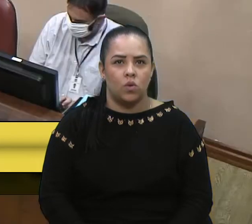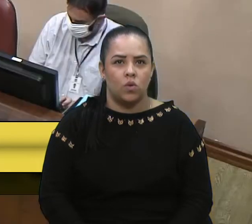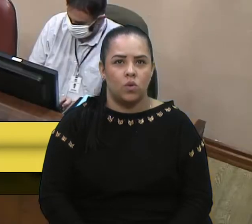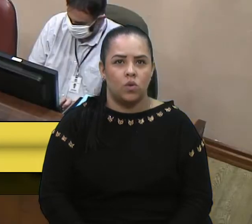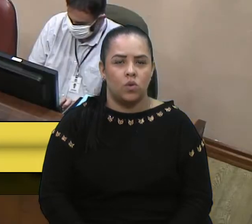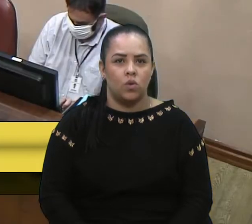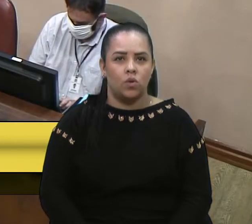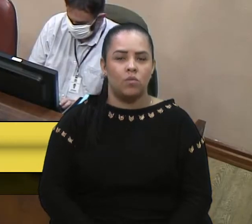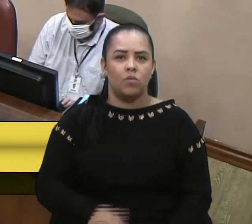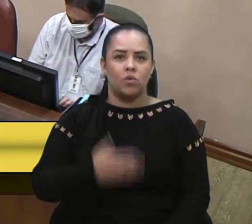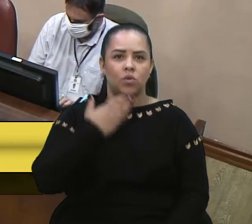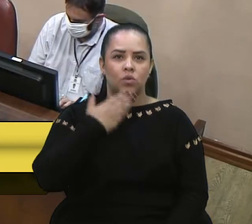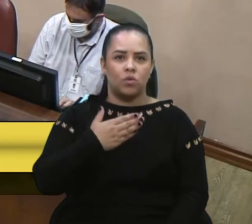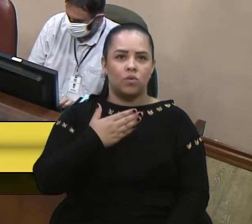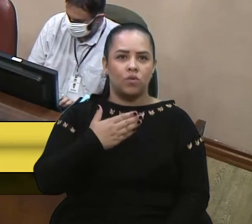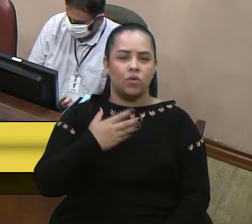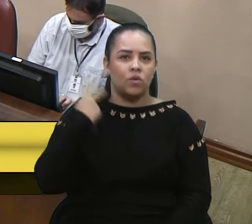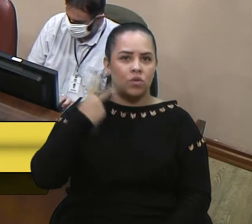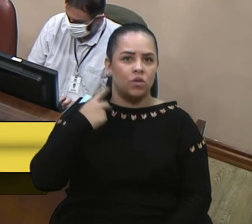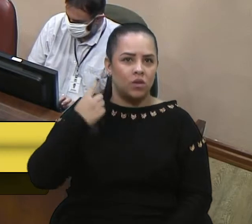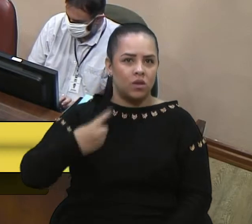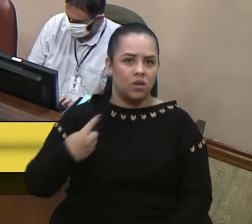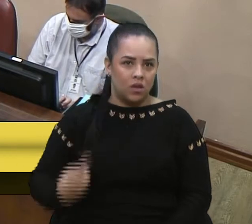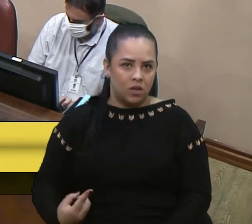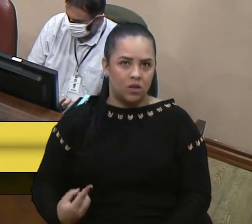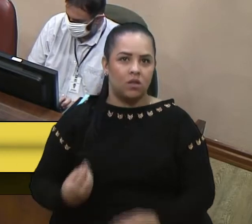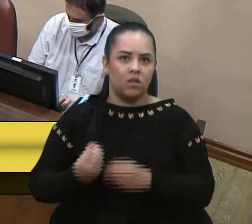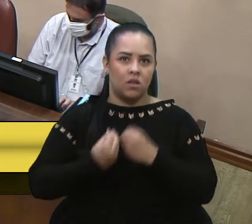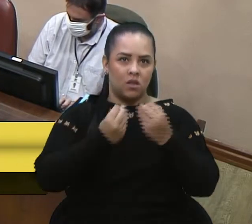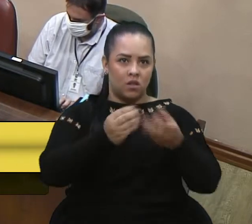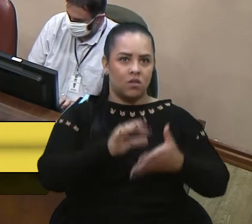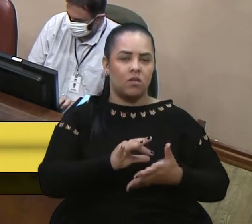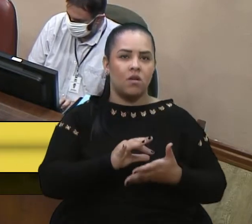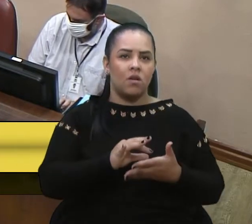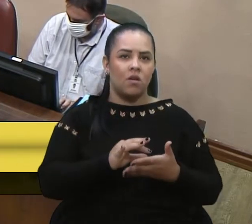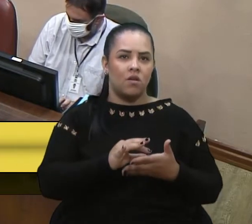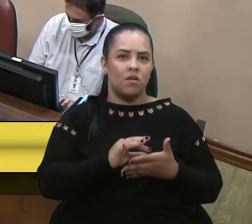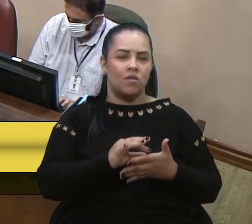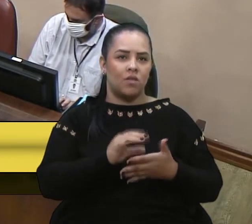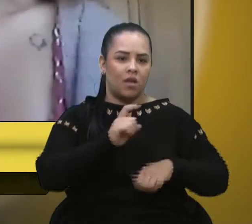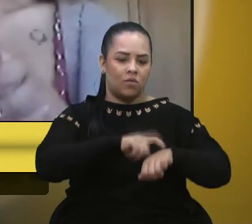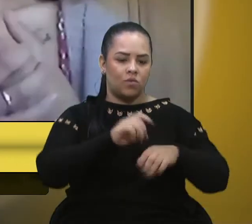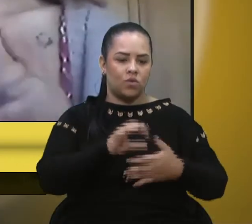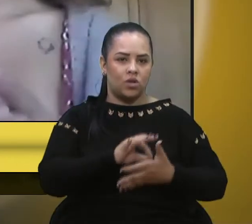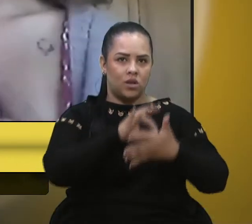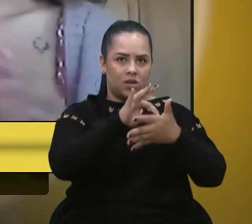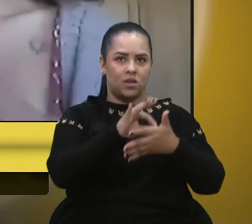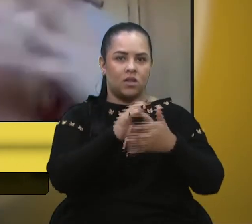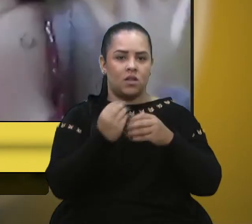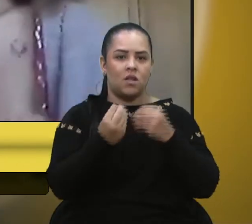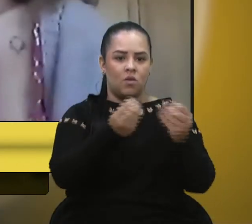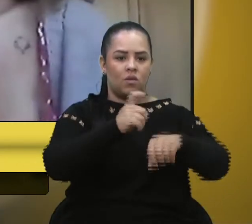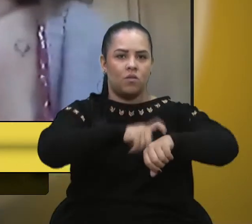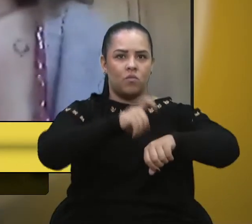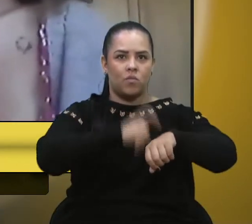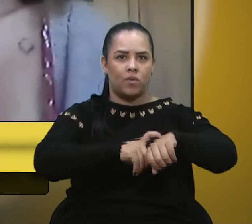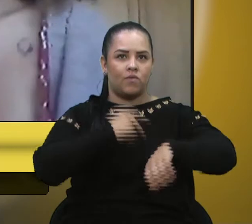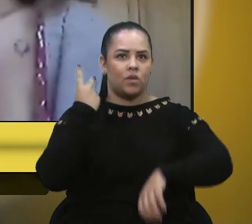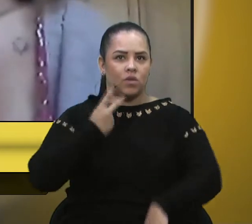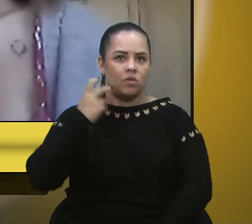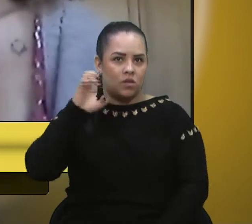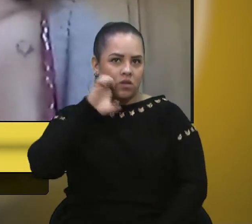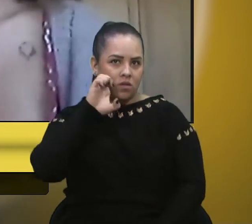liderança Denise Pessoa, permanece Estela Balardim com a palavra. Então, com essa reformulação do